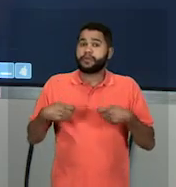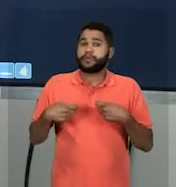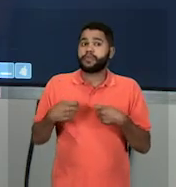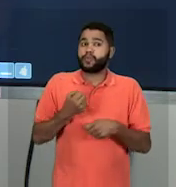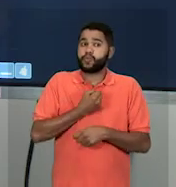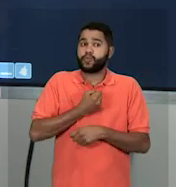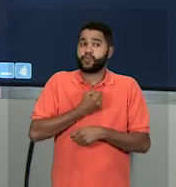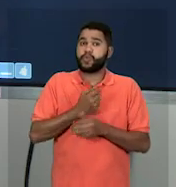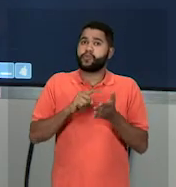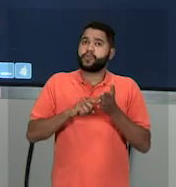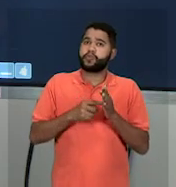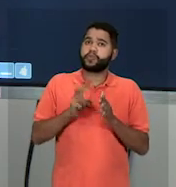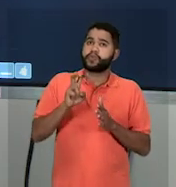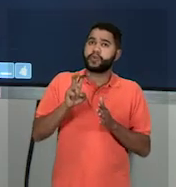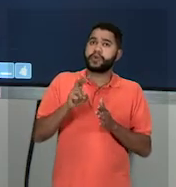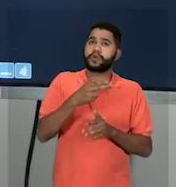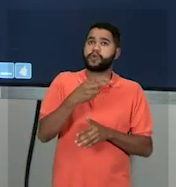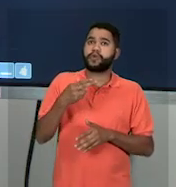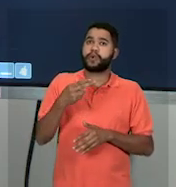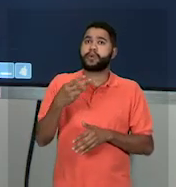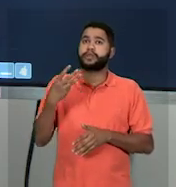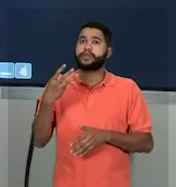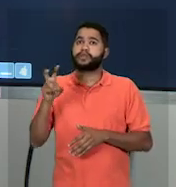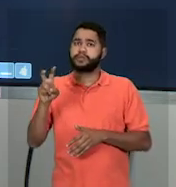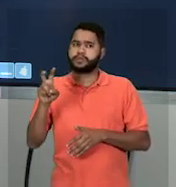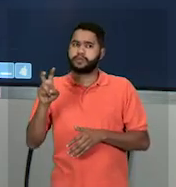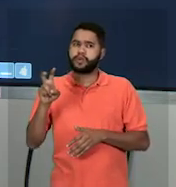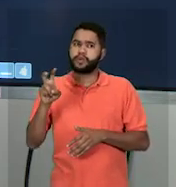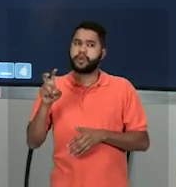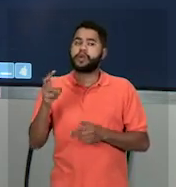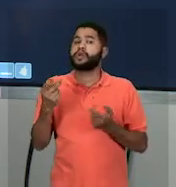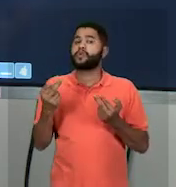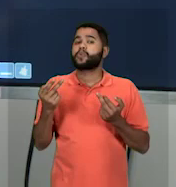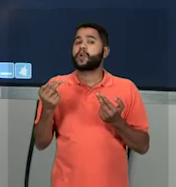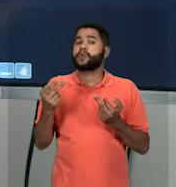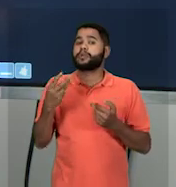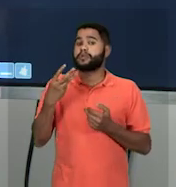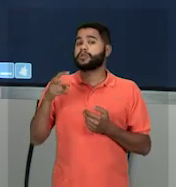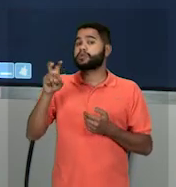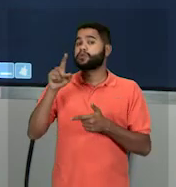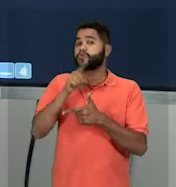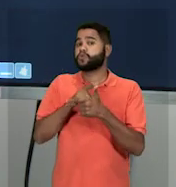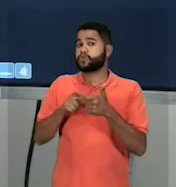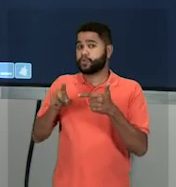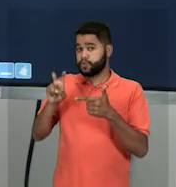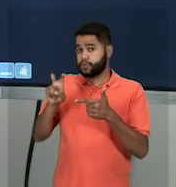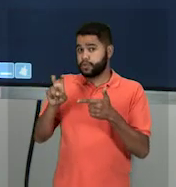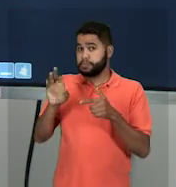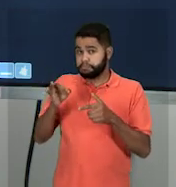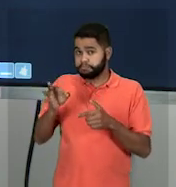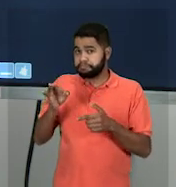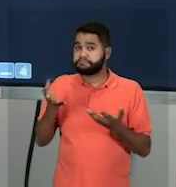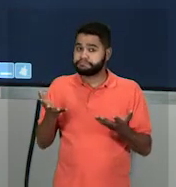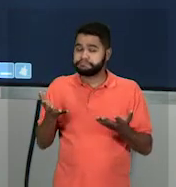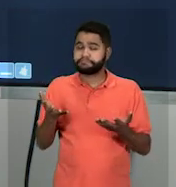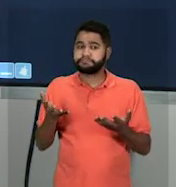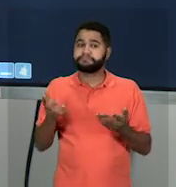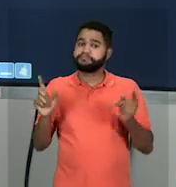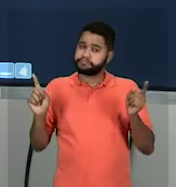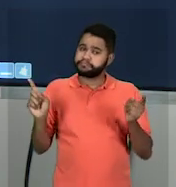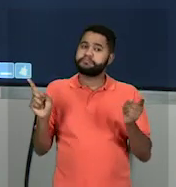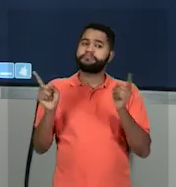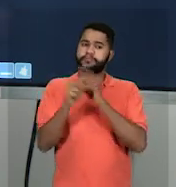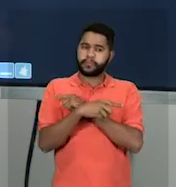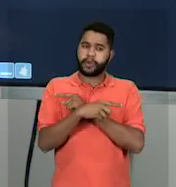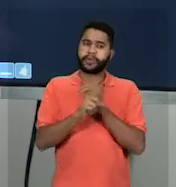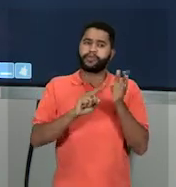que pensar em um número que multiplicado por cinco resulte em 35 então é a mesma coisa de pegar 35 divide por 5 não é tão operação